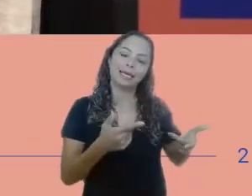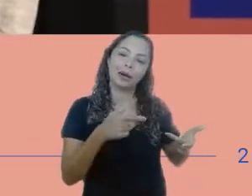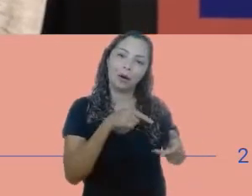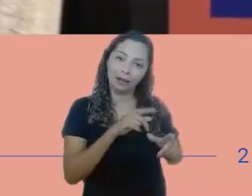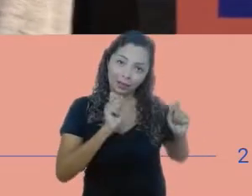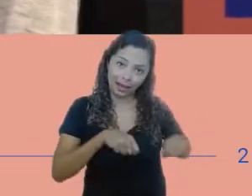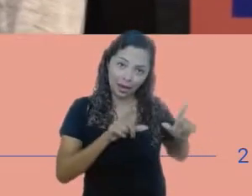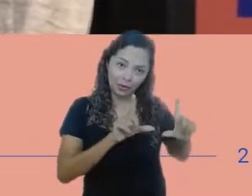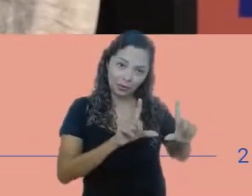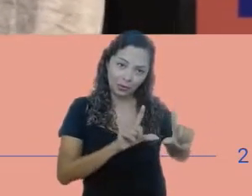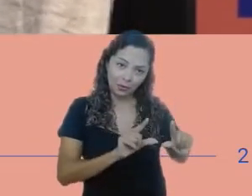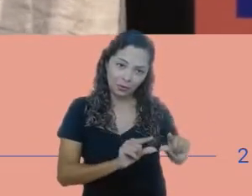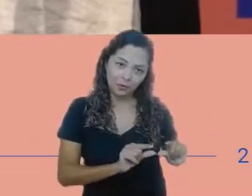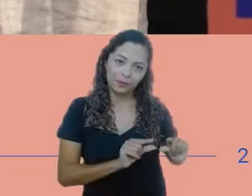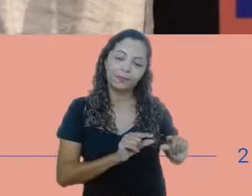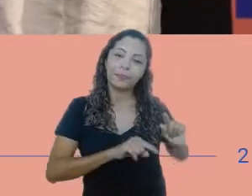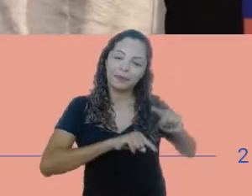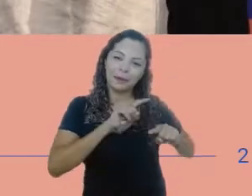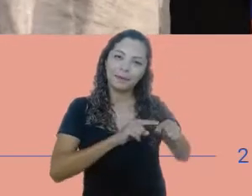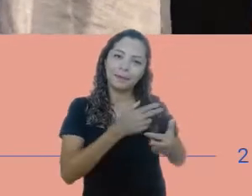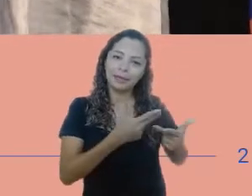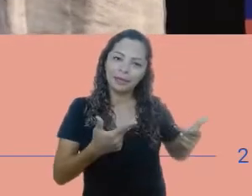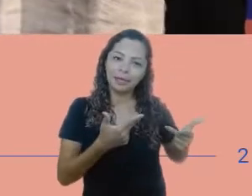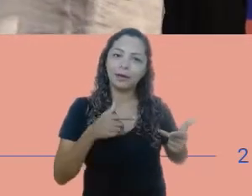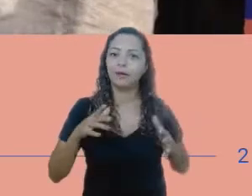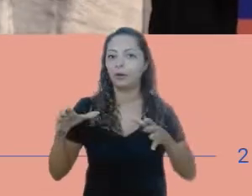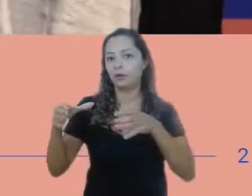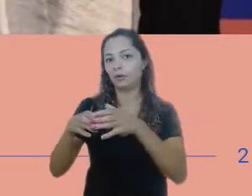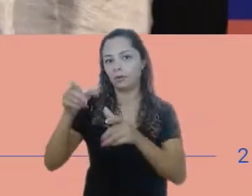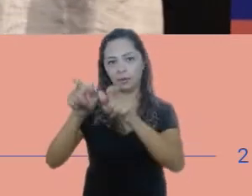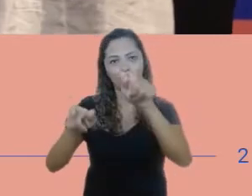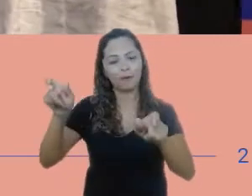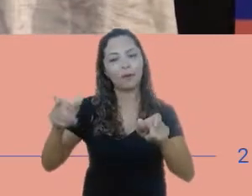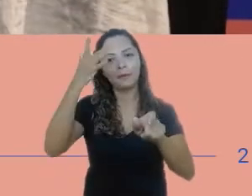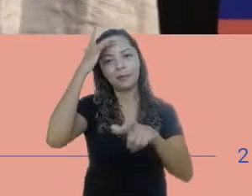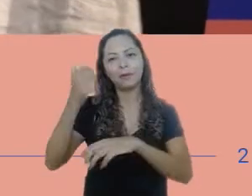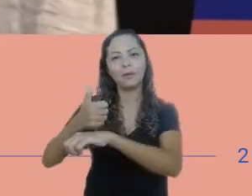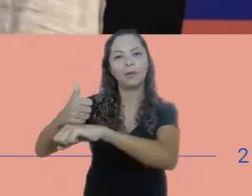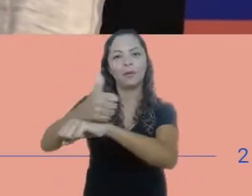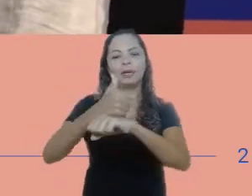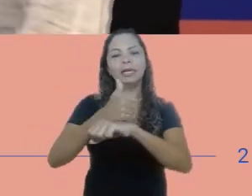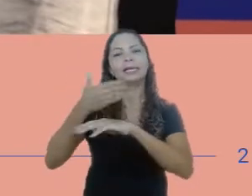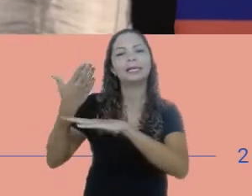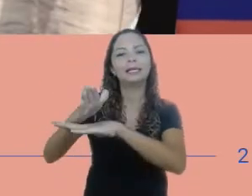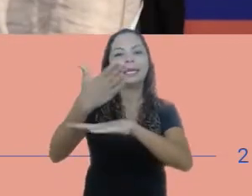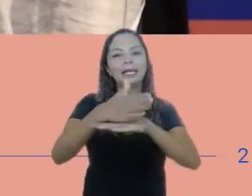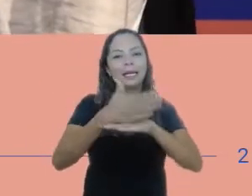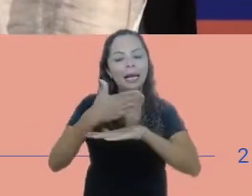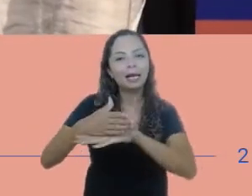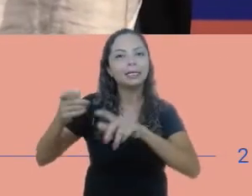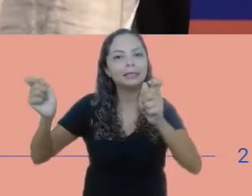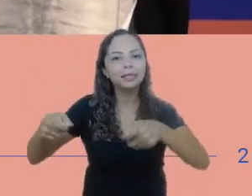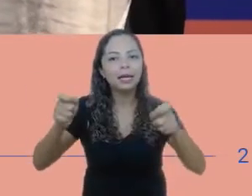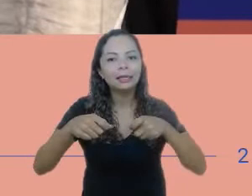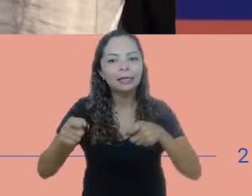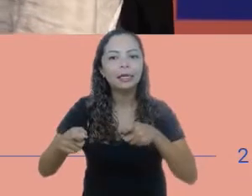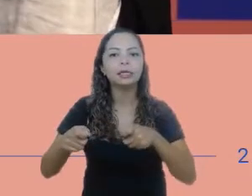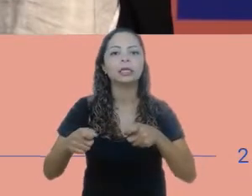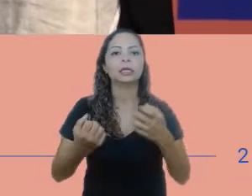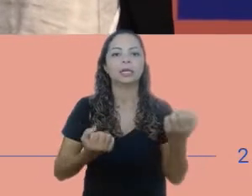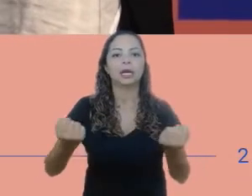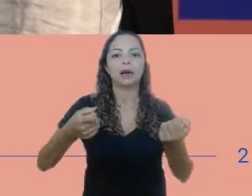e treinar e capacitar os meus funcionários para dar uma segunda vida para aquele trator é um benefício a linha produtiva